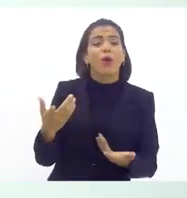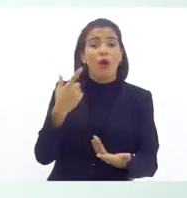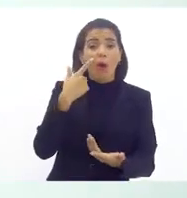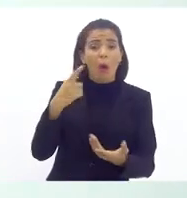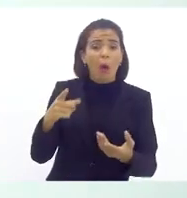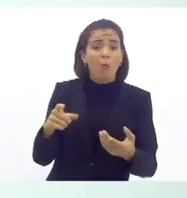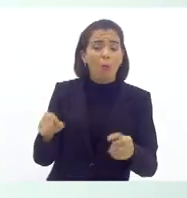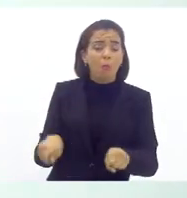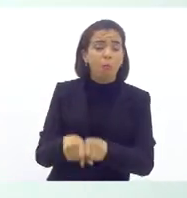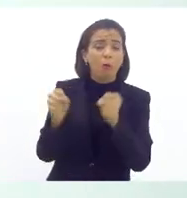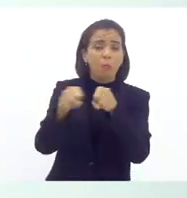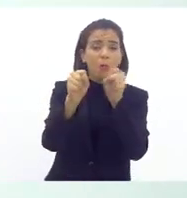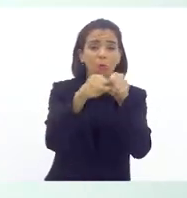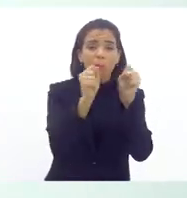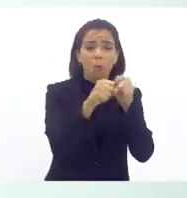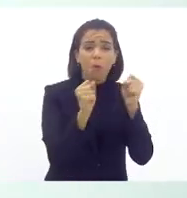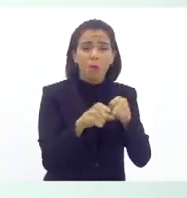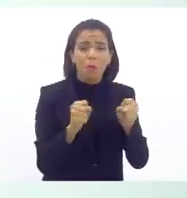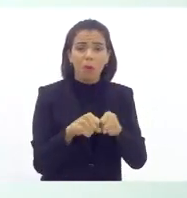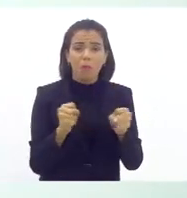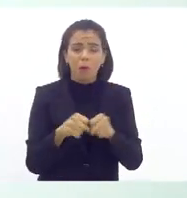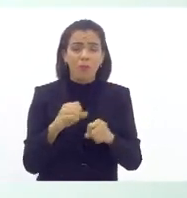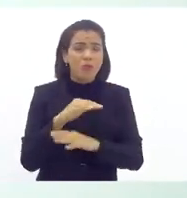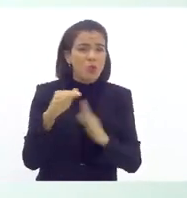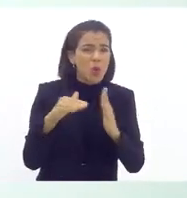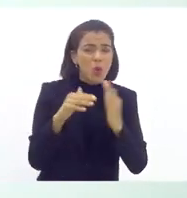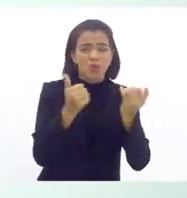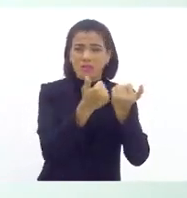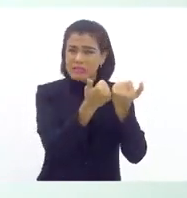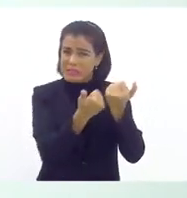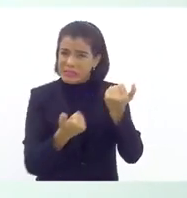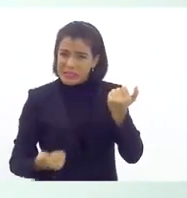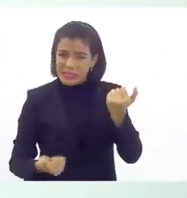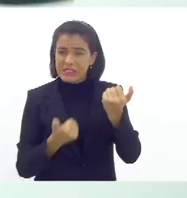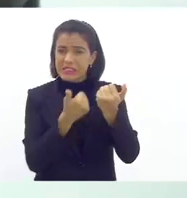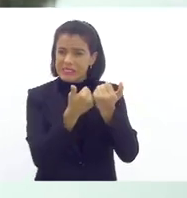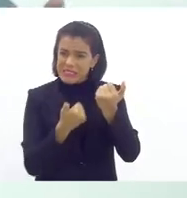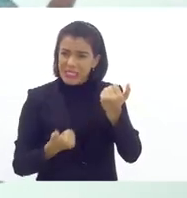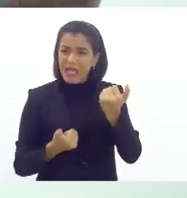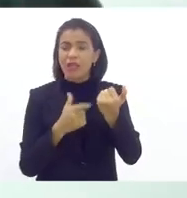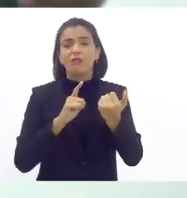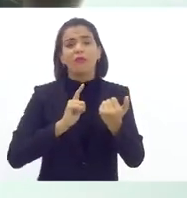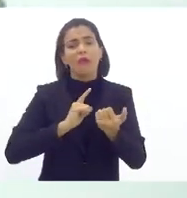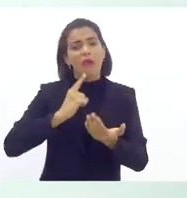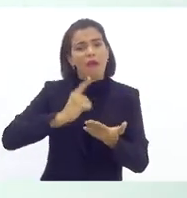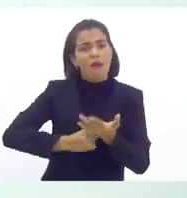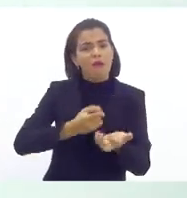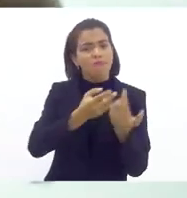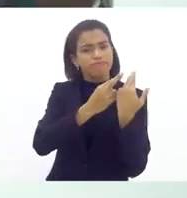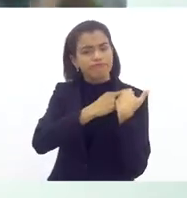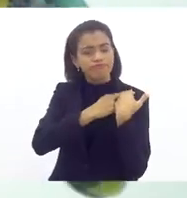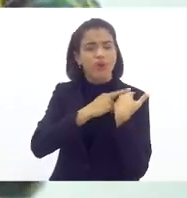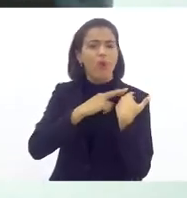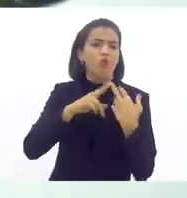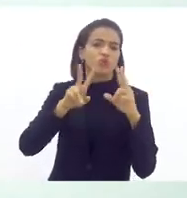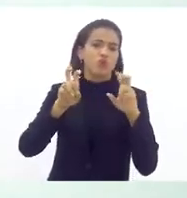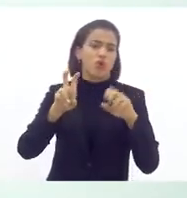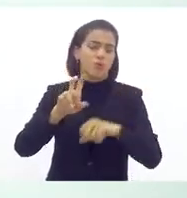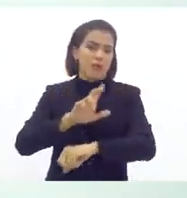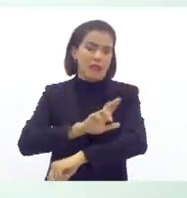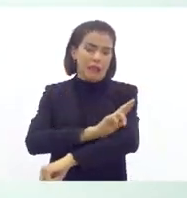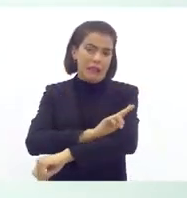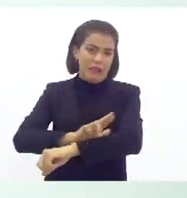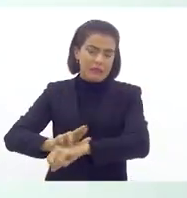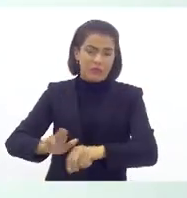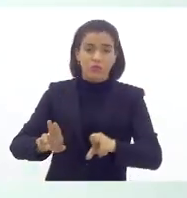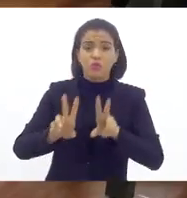desestruturada. Todos os assessores, todos aqueles que tinham compromisso com a questão racial, com a questão de